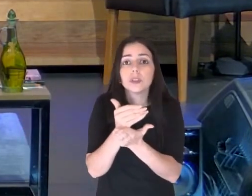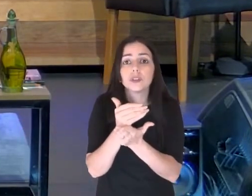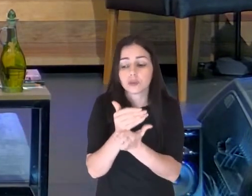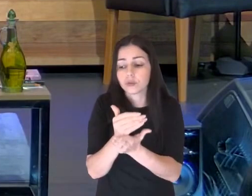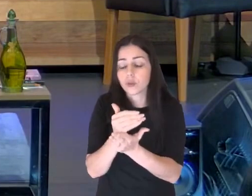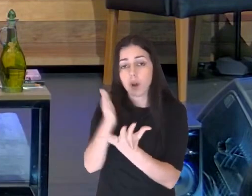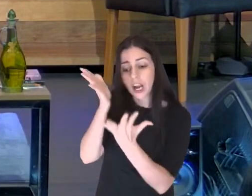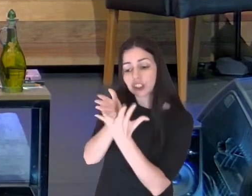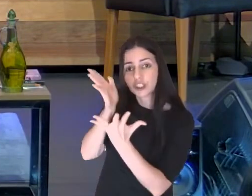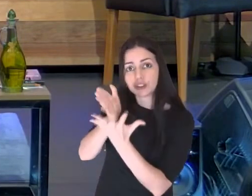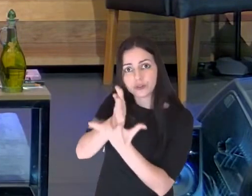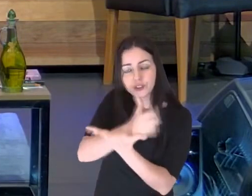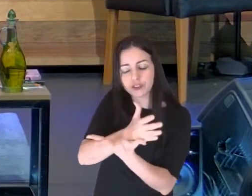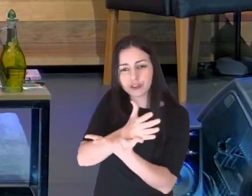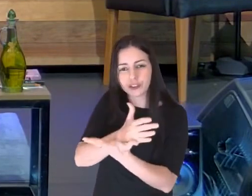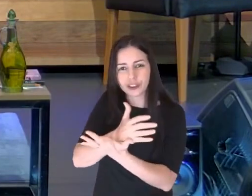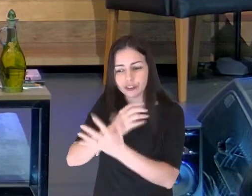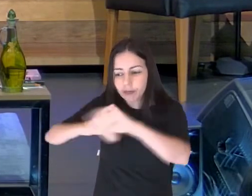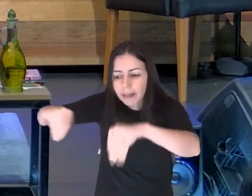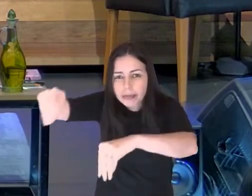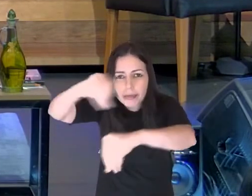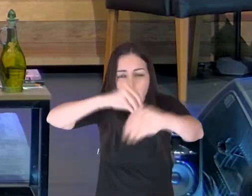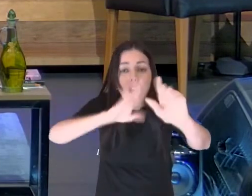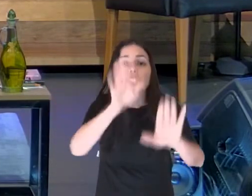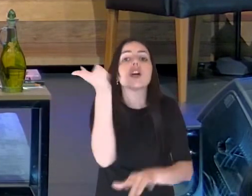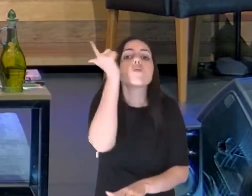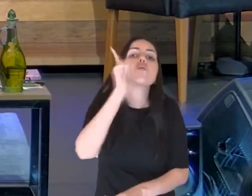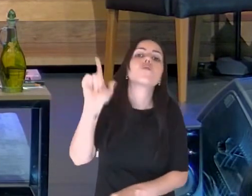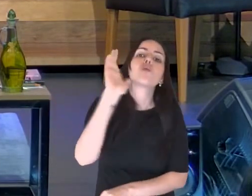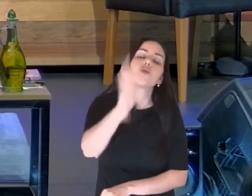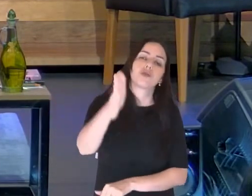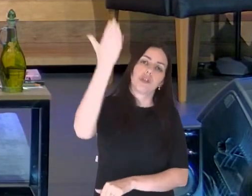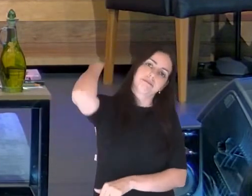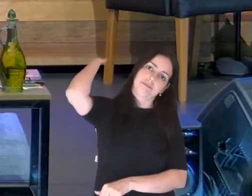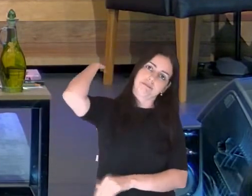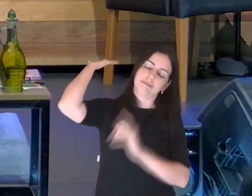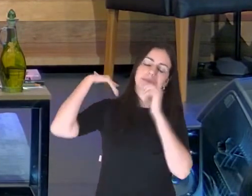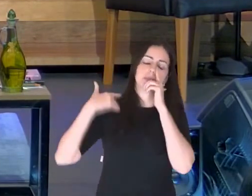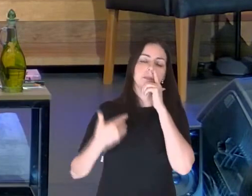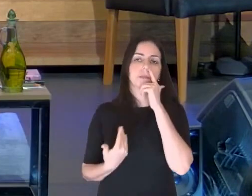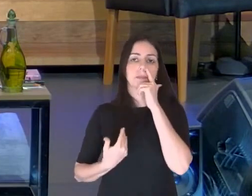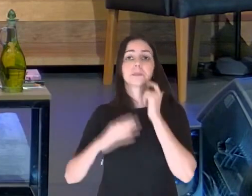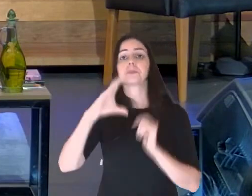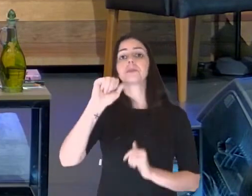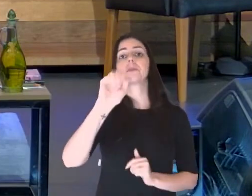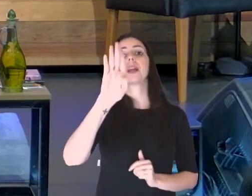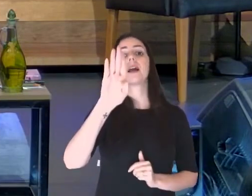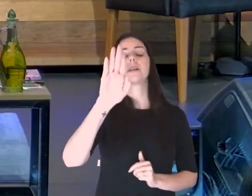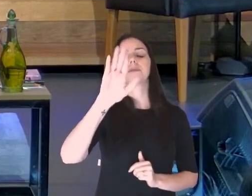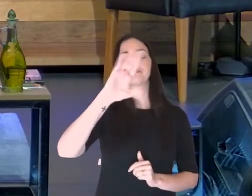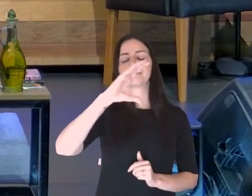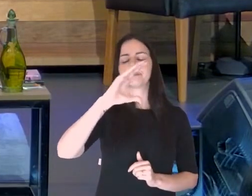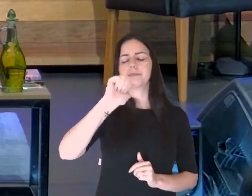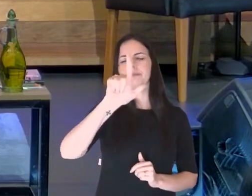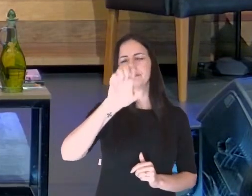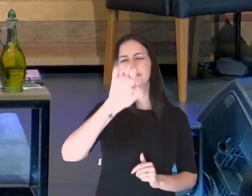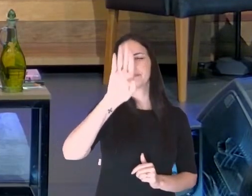Olha que nome lindo para você colocar no seu filho, você que está grávida. Quezeneu, olha só, não vai ter ninguém na sala com esse